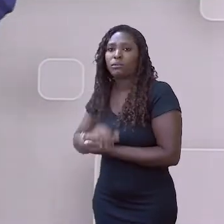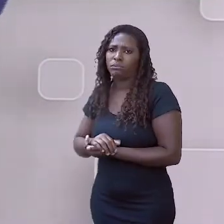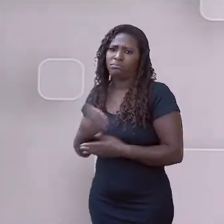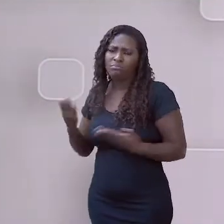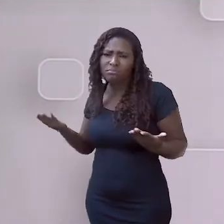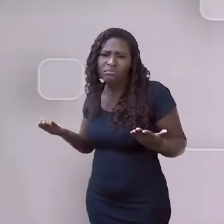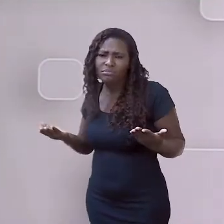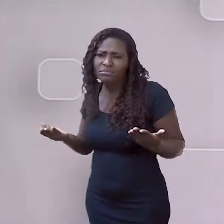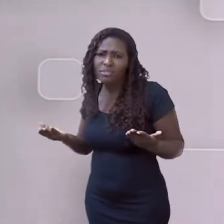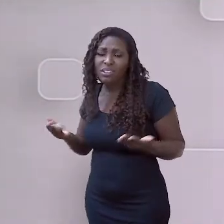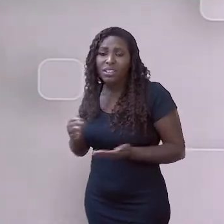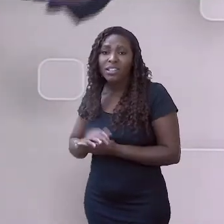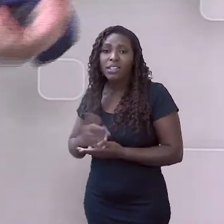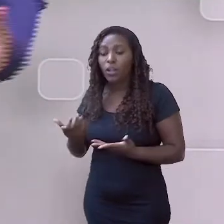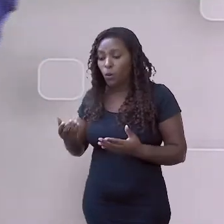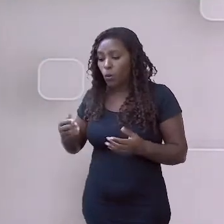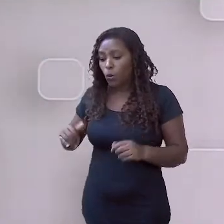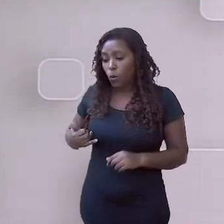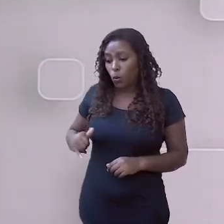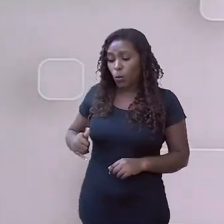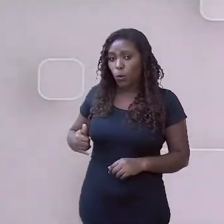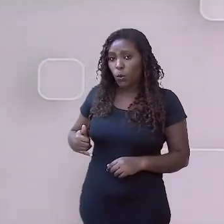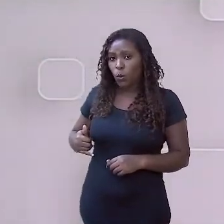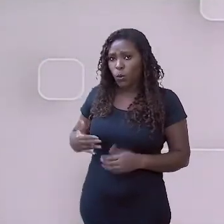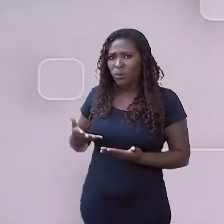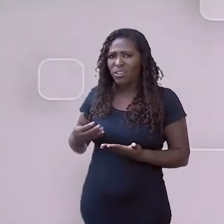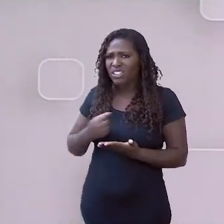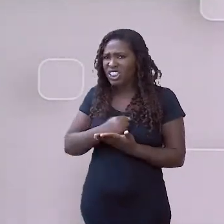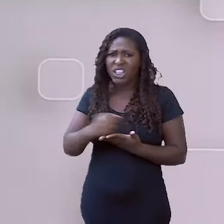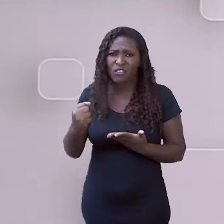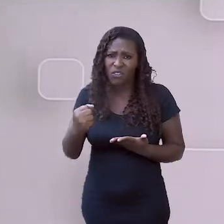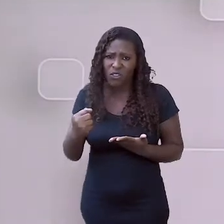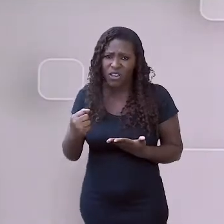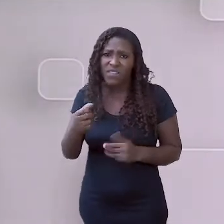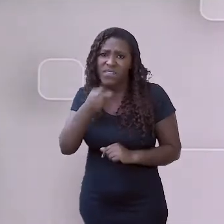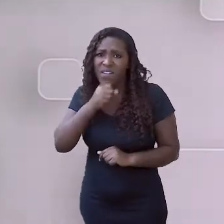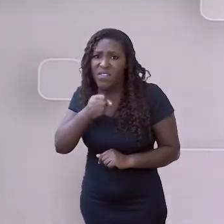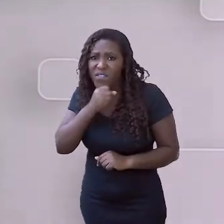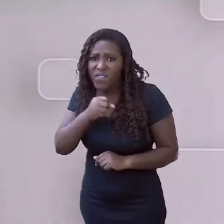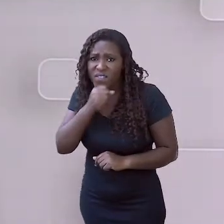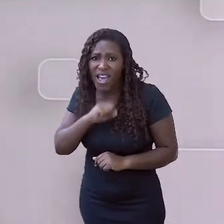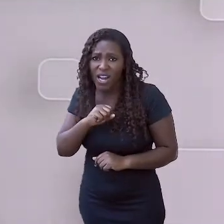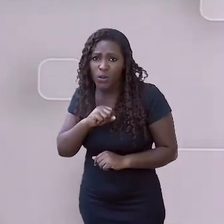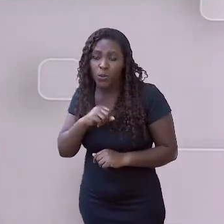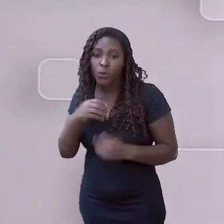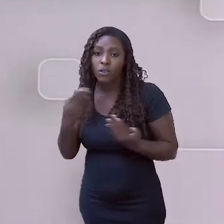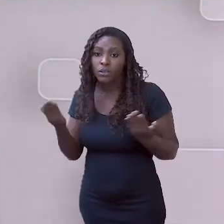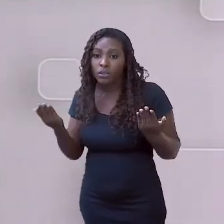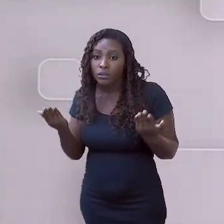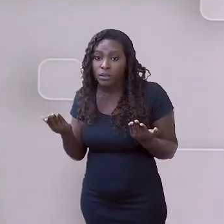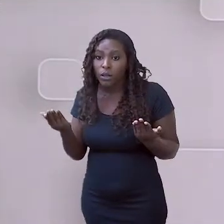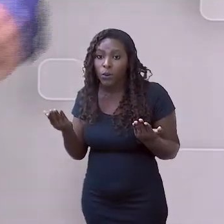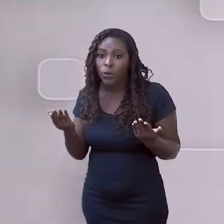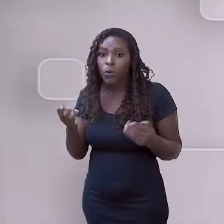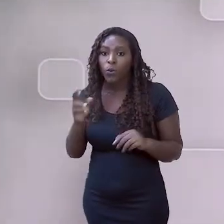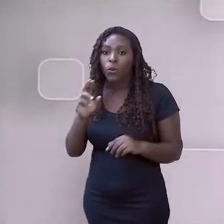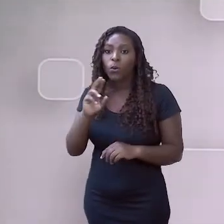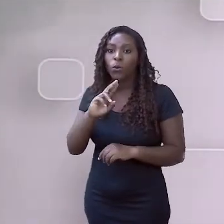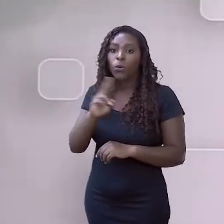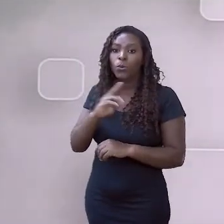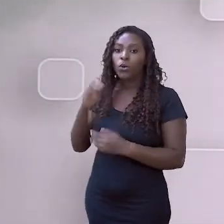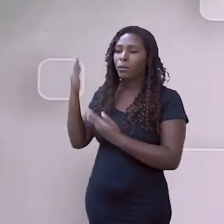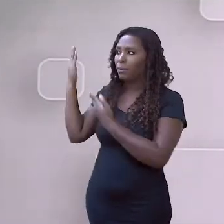obsoleto. Vamos jogar ele no canto. Então, e isso já é programado. Por quê?